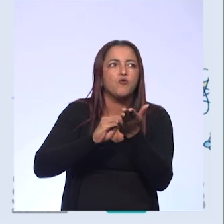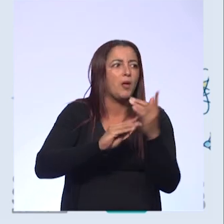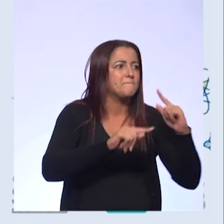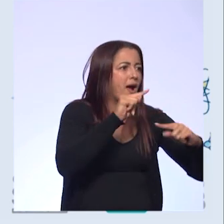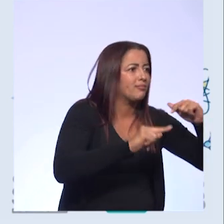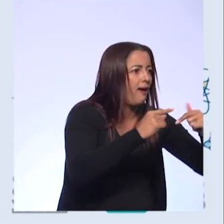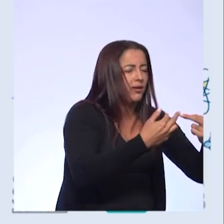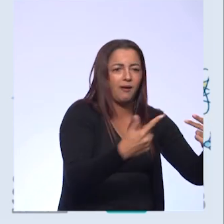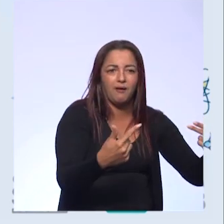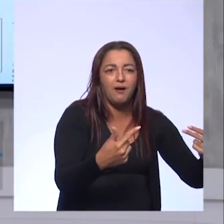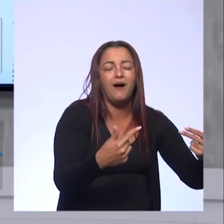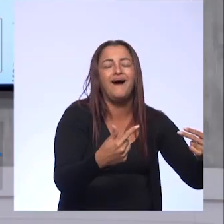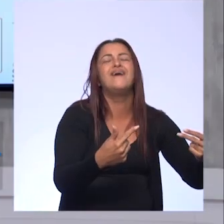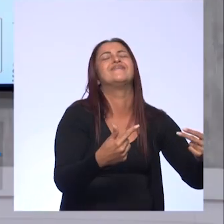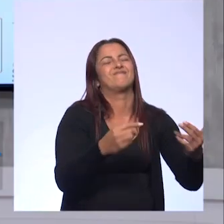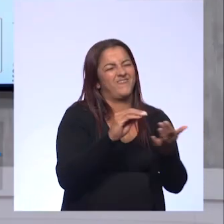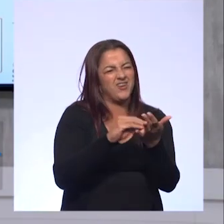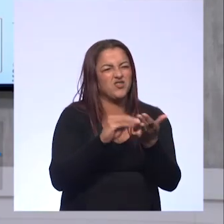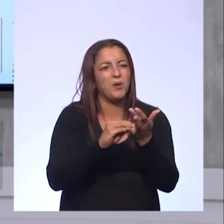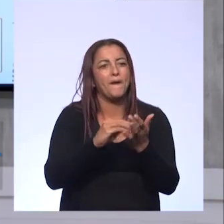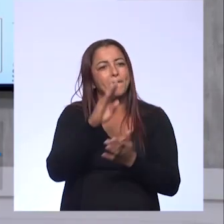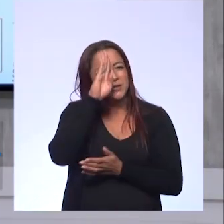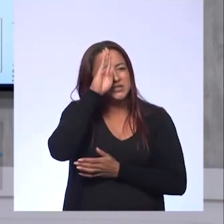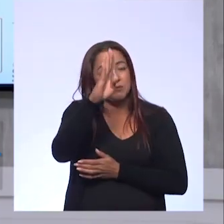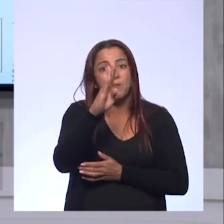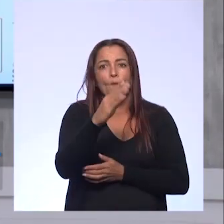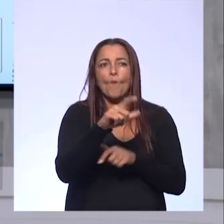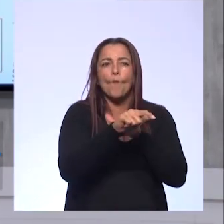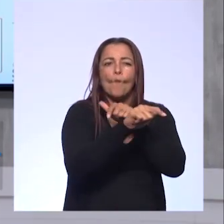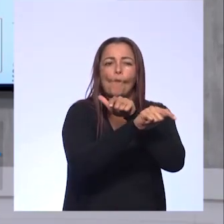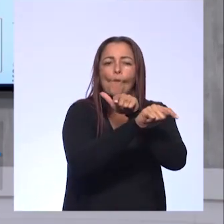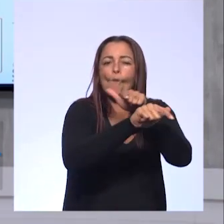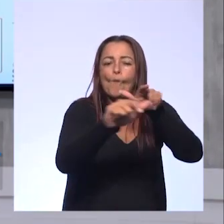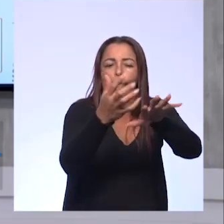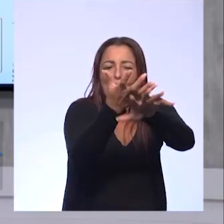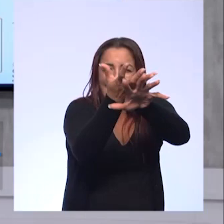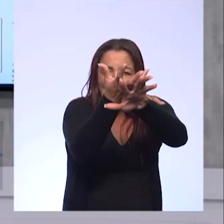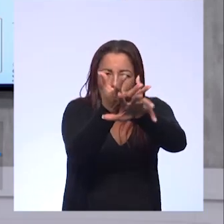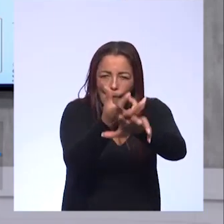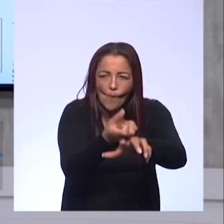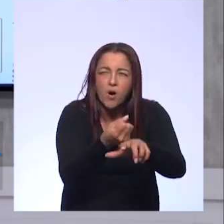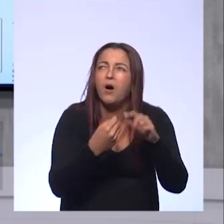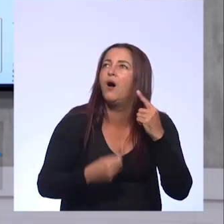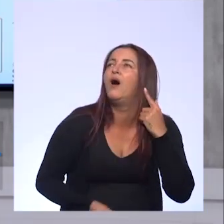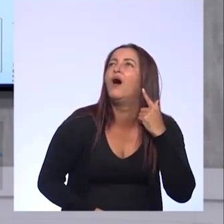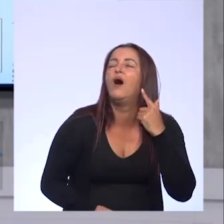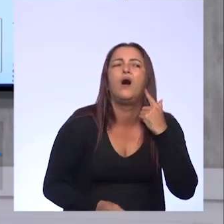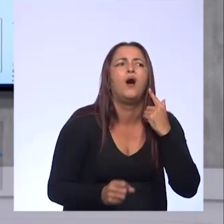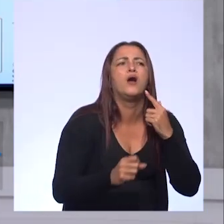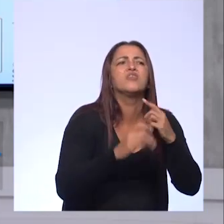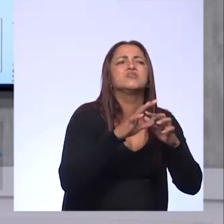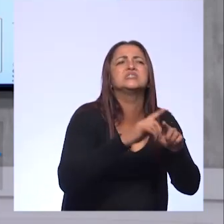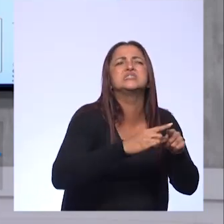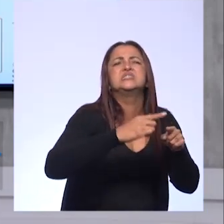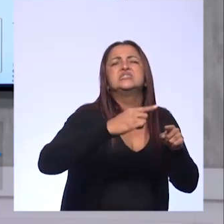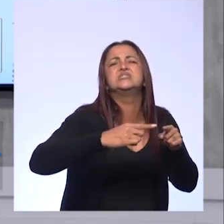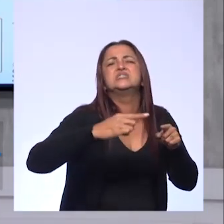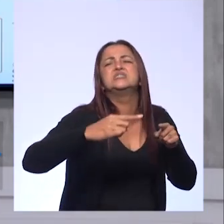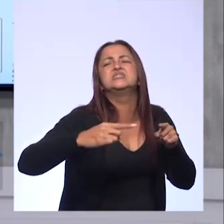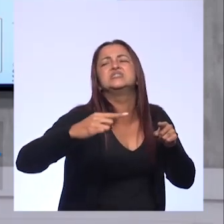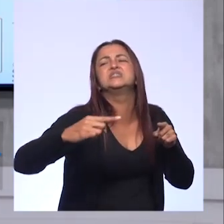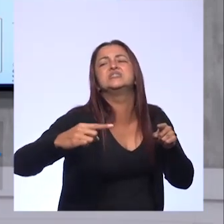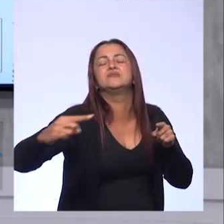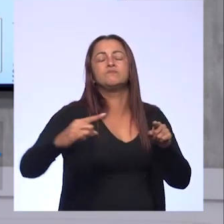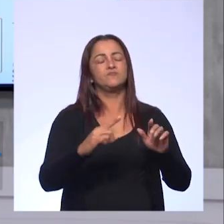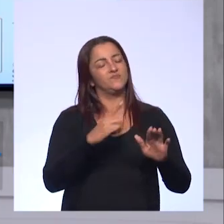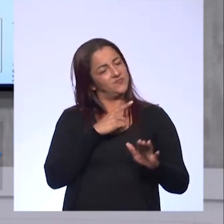ela se propaga o inclusive aonde no vácuo e ela pode se propagar e-mail com matéria